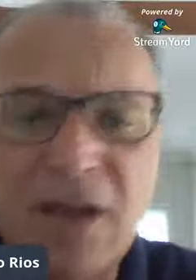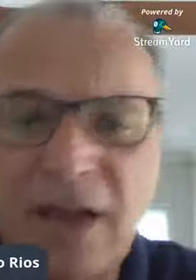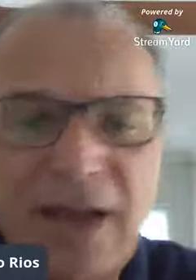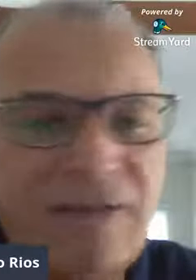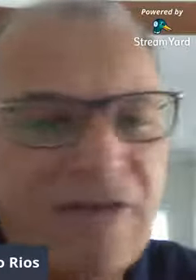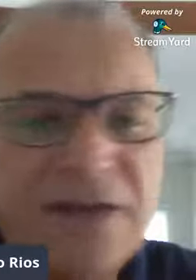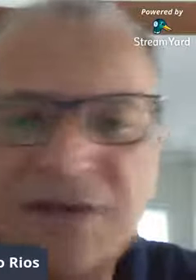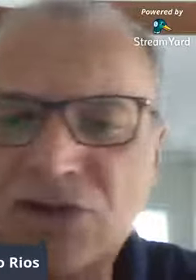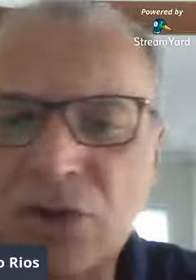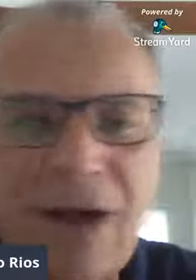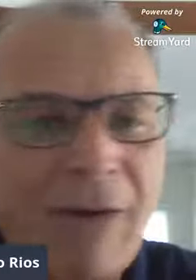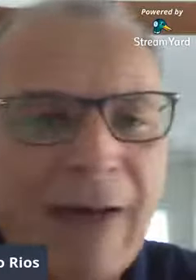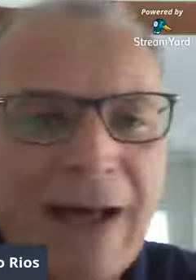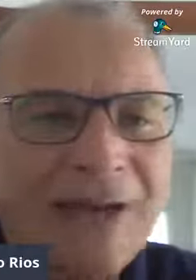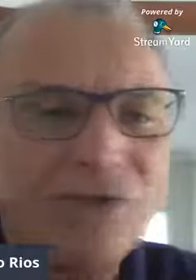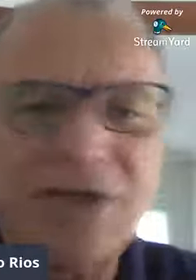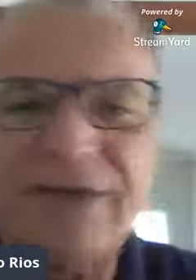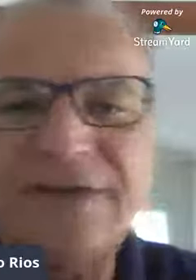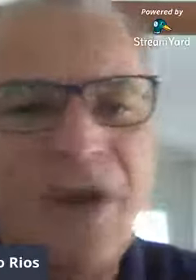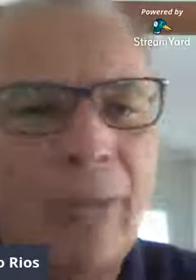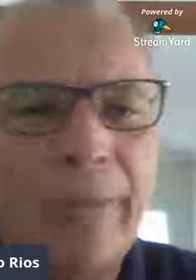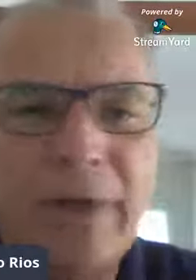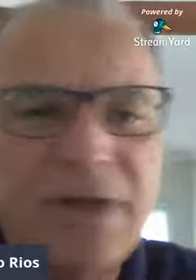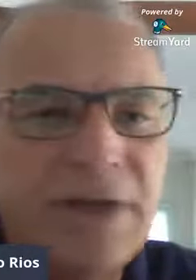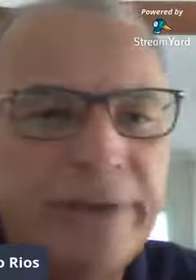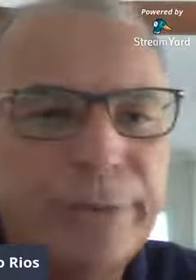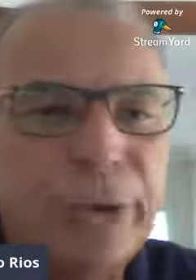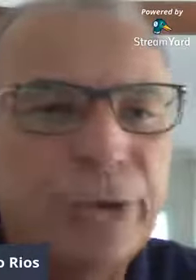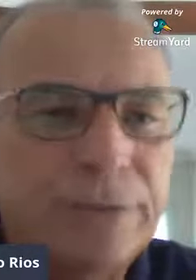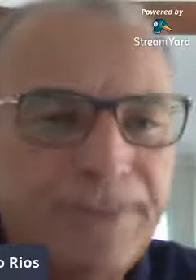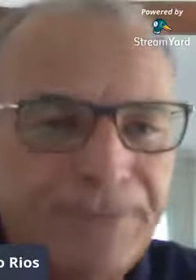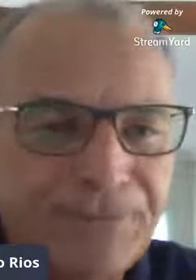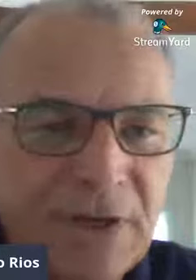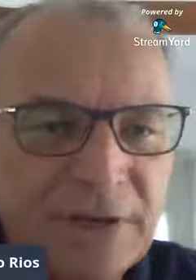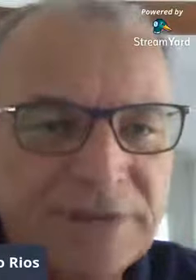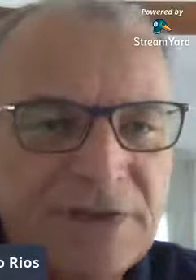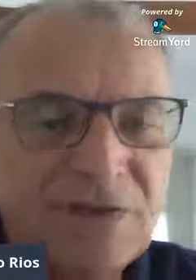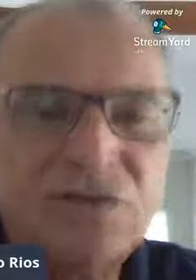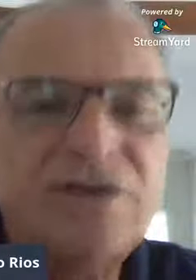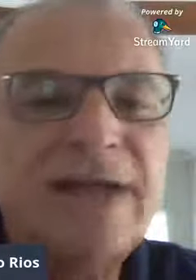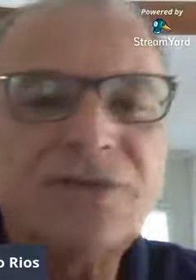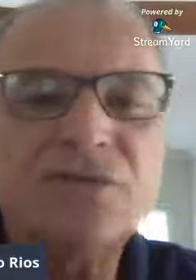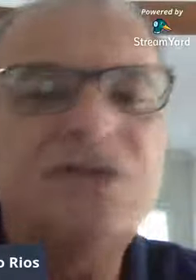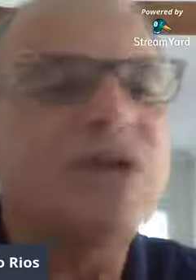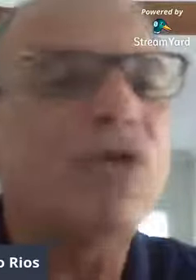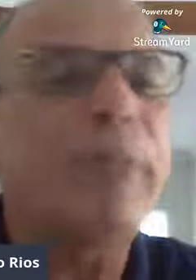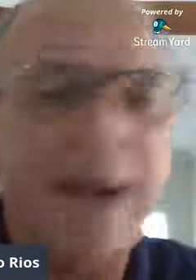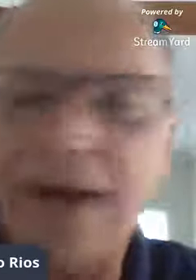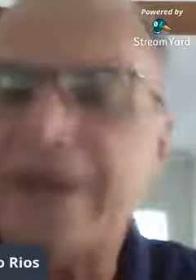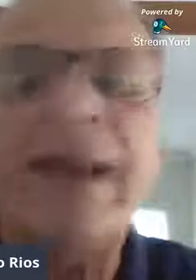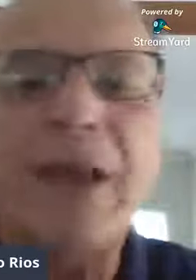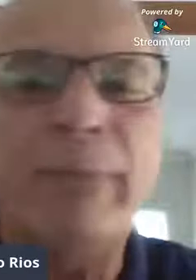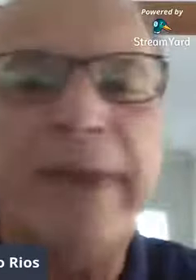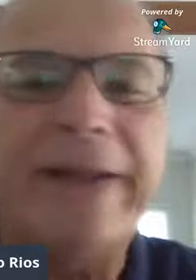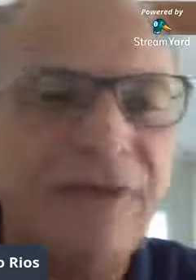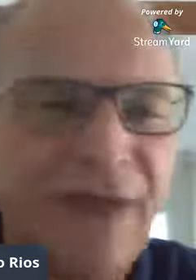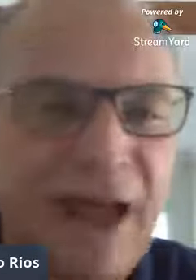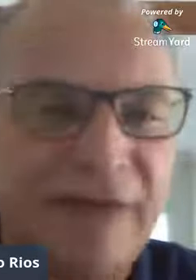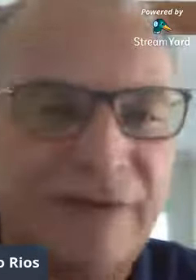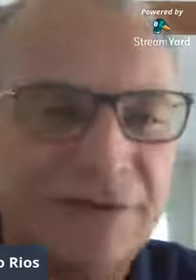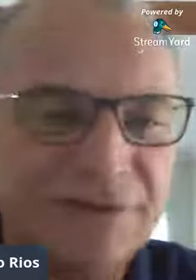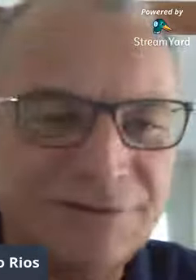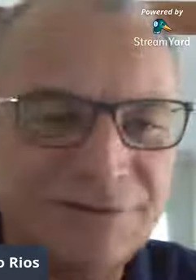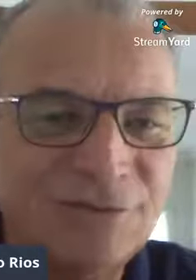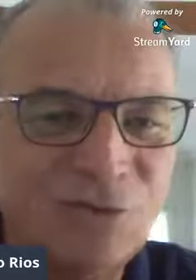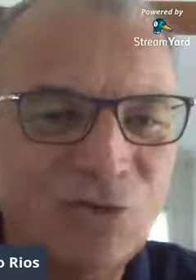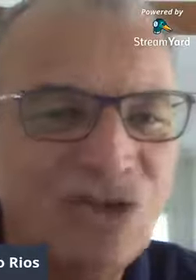aí, revista, jornal, rádio, televisão e tudo. Se desse um circo para ela, ela ia lá no picadeiro e